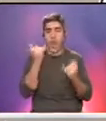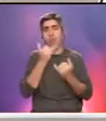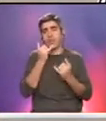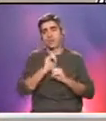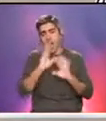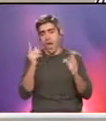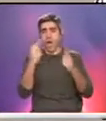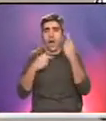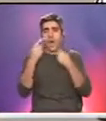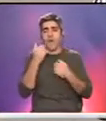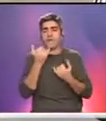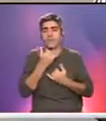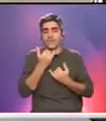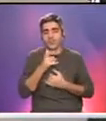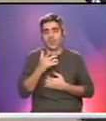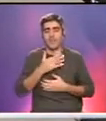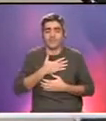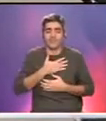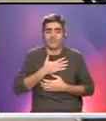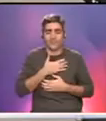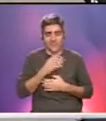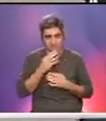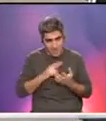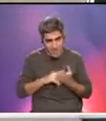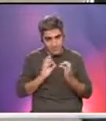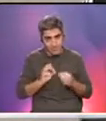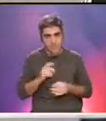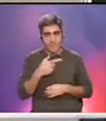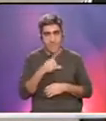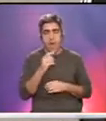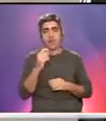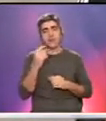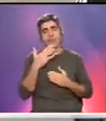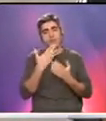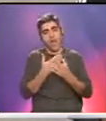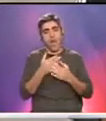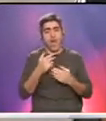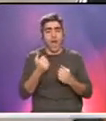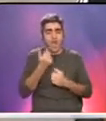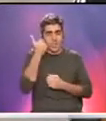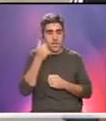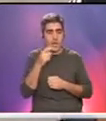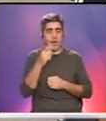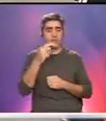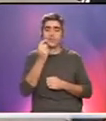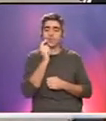claro. Ai, meu Deus, não acredito. É verdade, ele vai ganhar um sorriso para sempre. Beijinhos, Olindina.